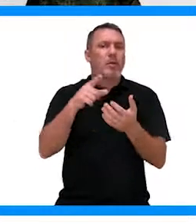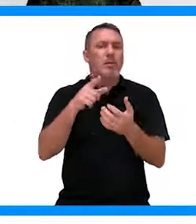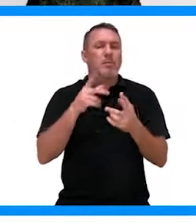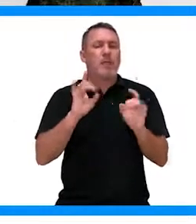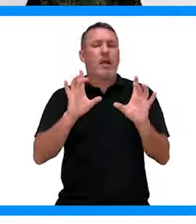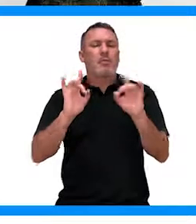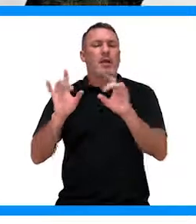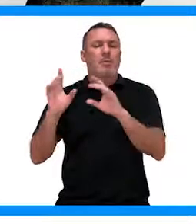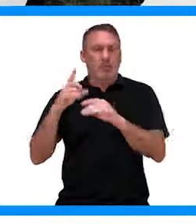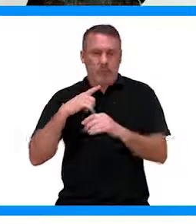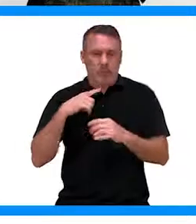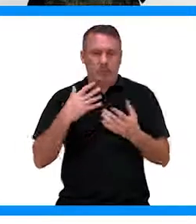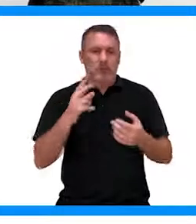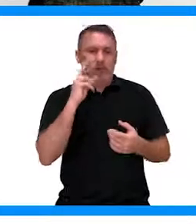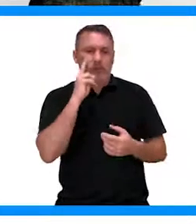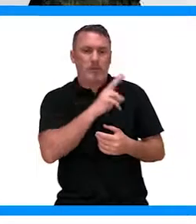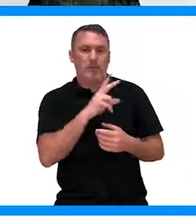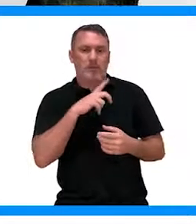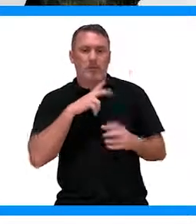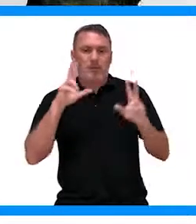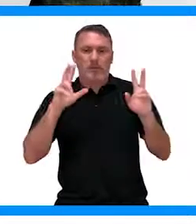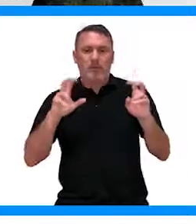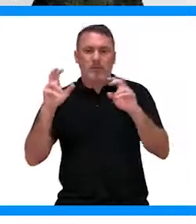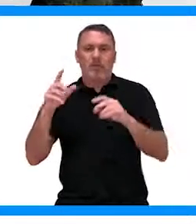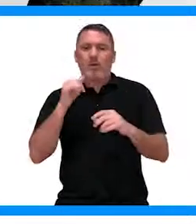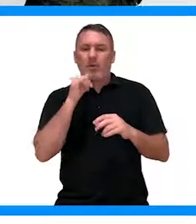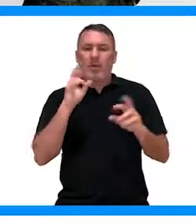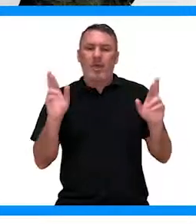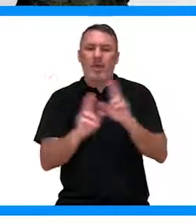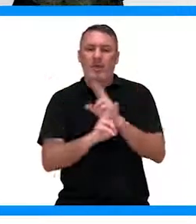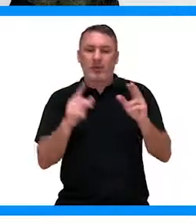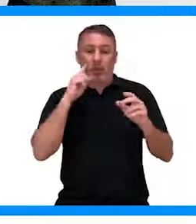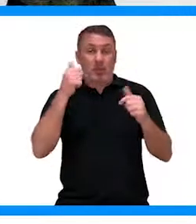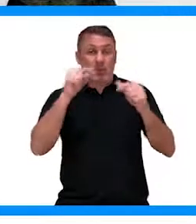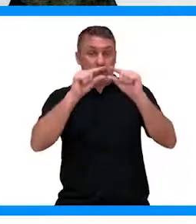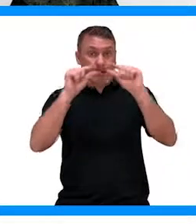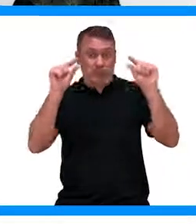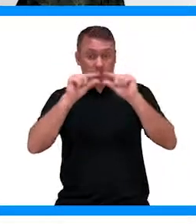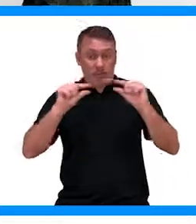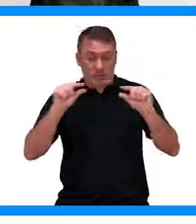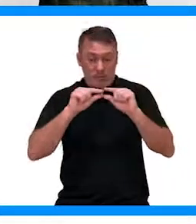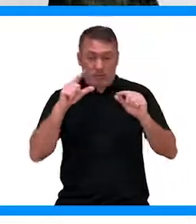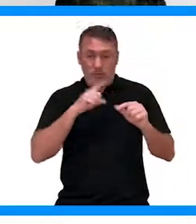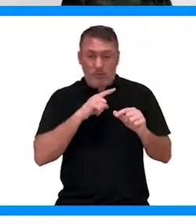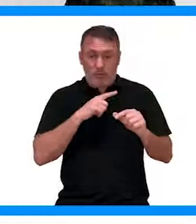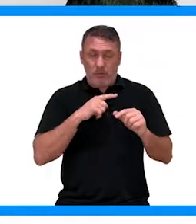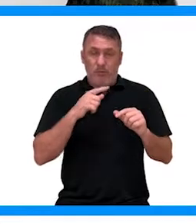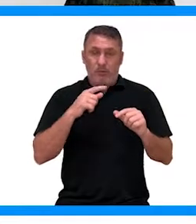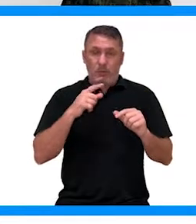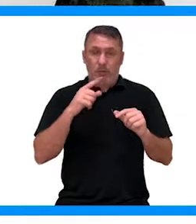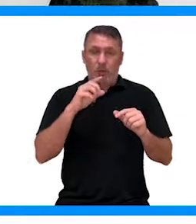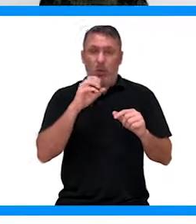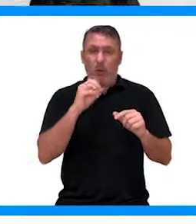no início, ó, observem, vocês conseguem, vejam já se vocês conseguem relacionar essa primeira